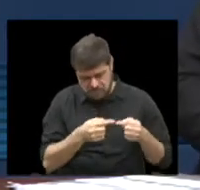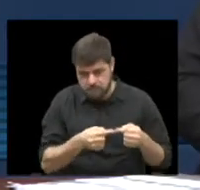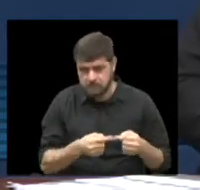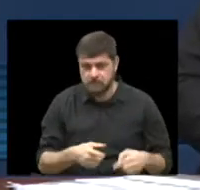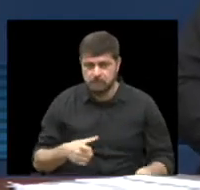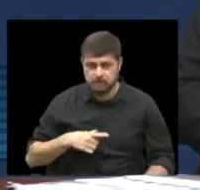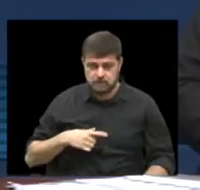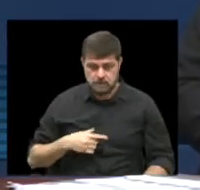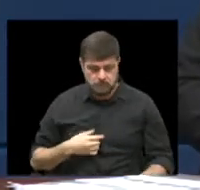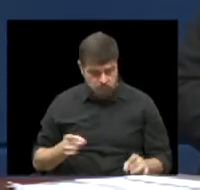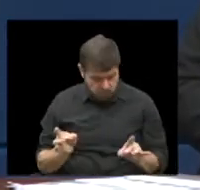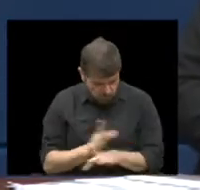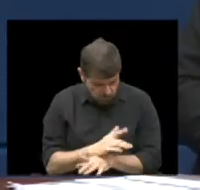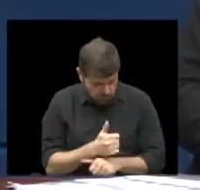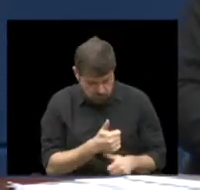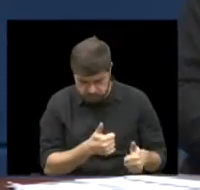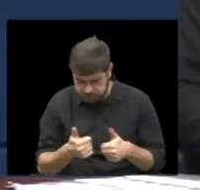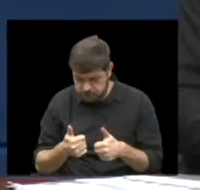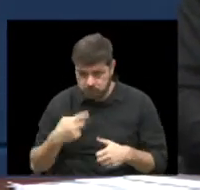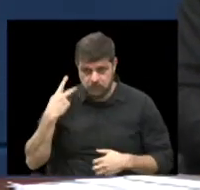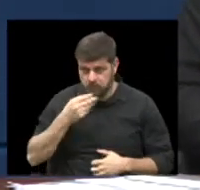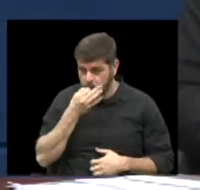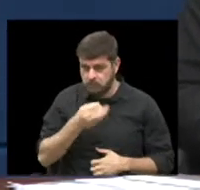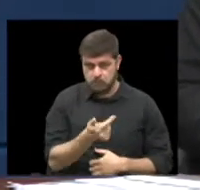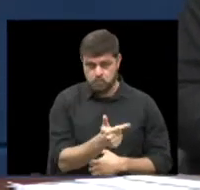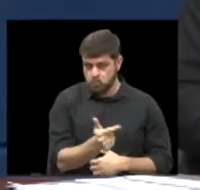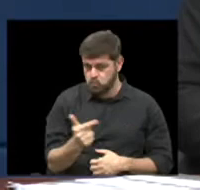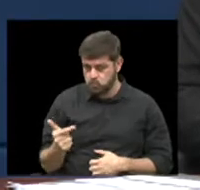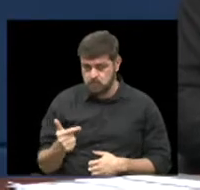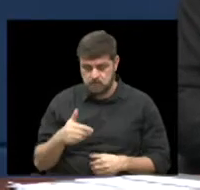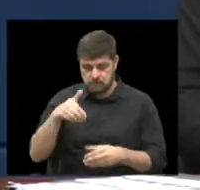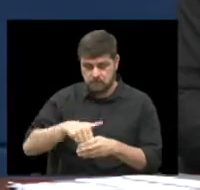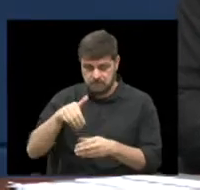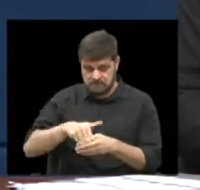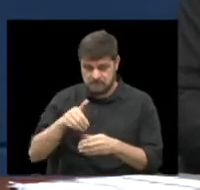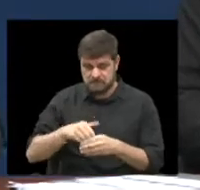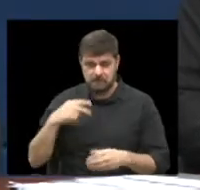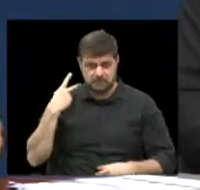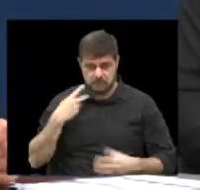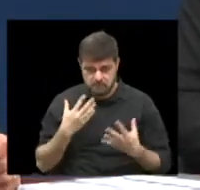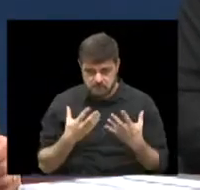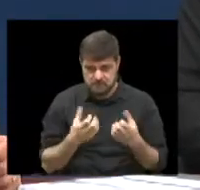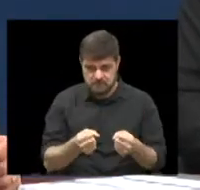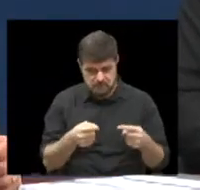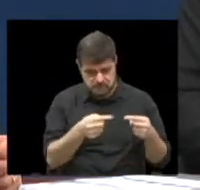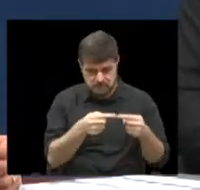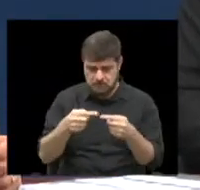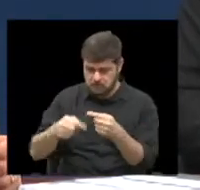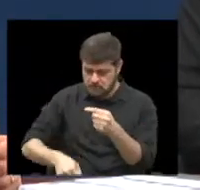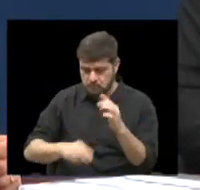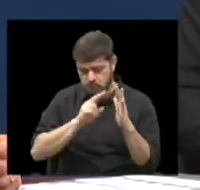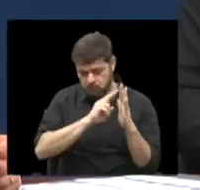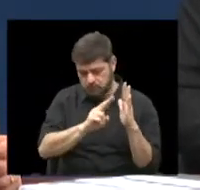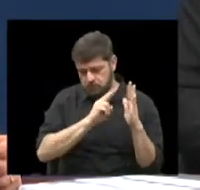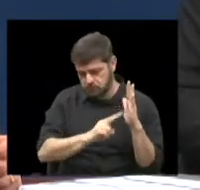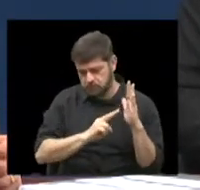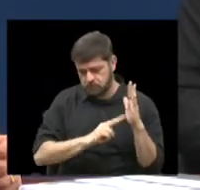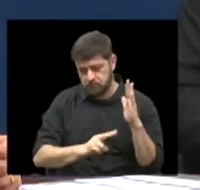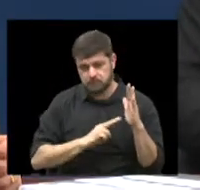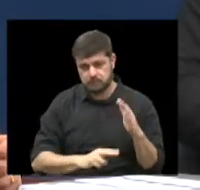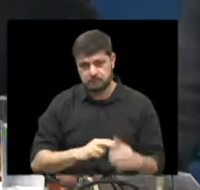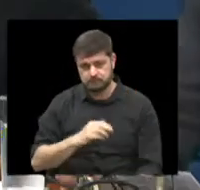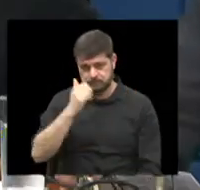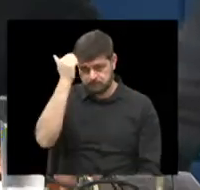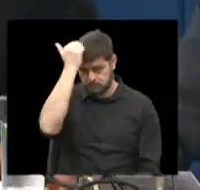Parecer favorável, não havendo vereador discutir. Matéria vai à votação. Vereadores favoráveis dirão sim, contrários dirão não.